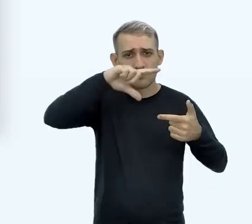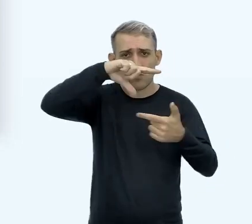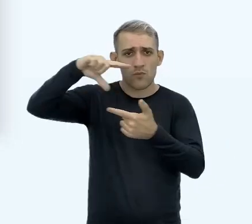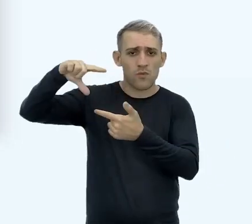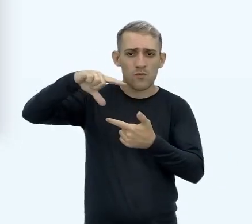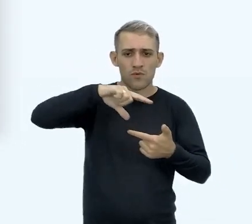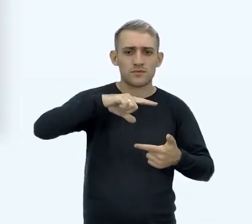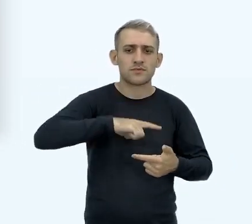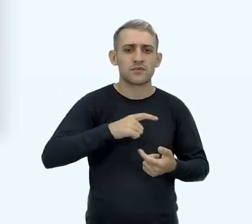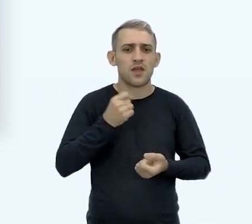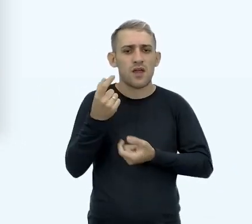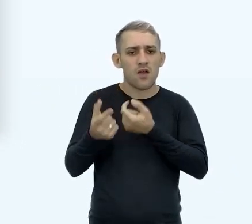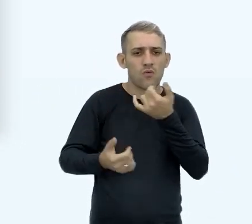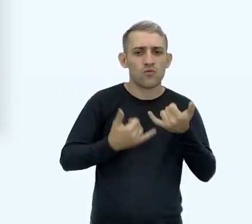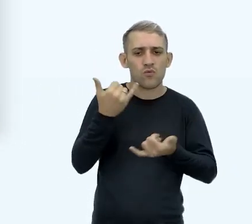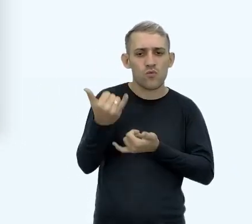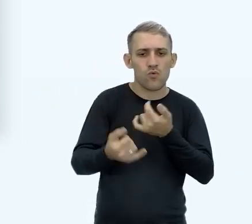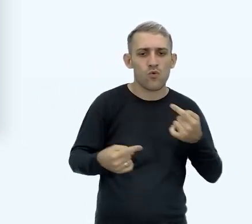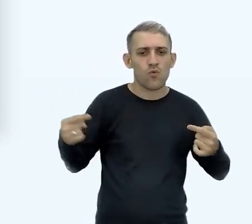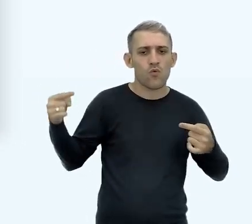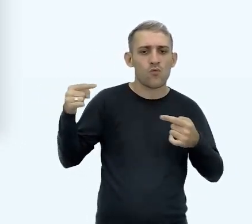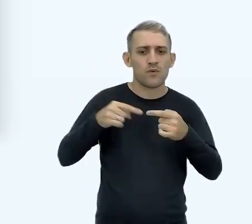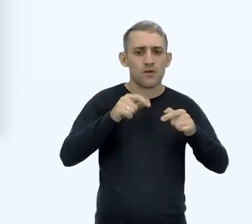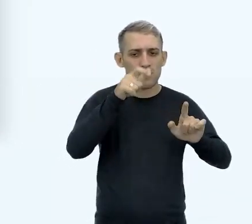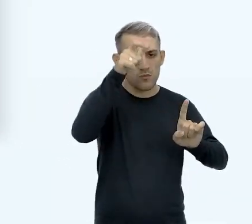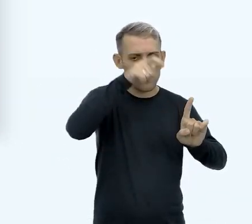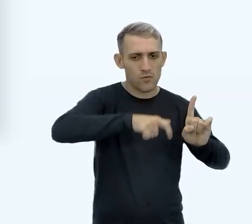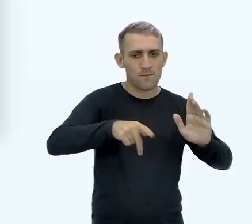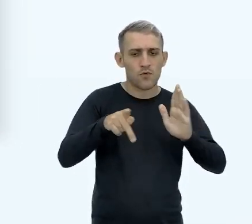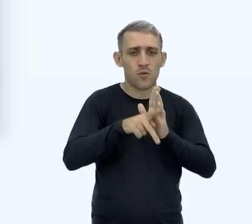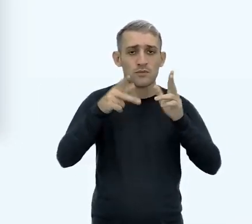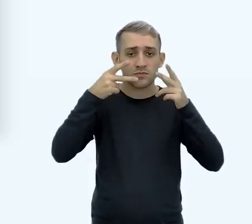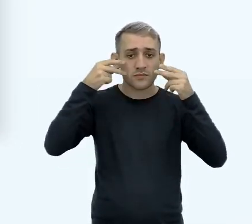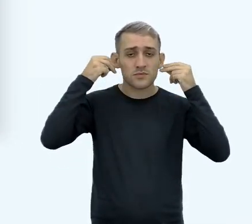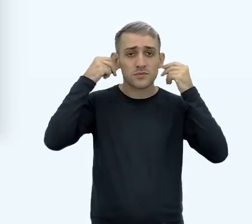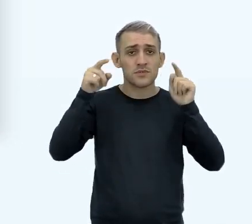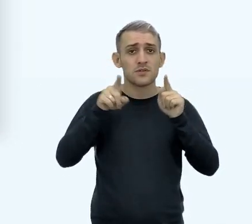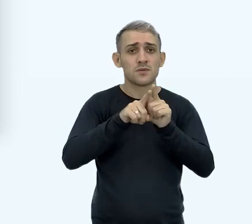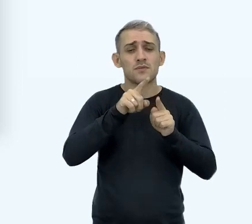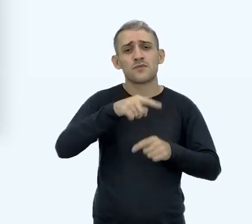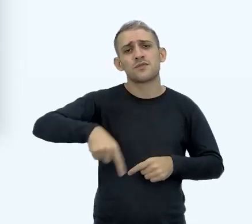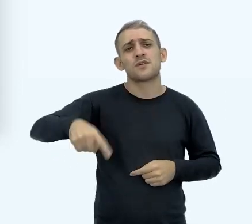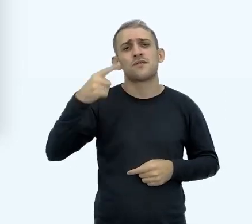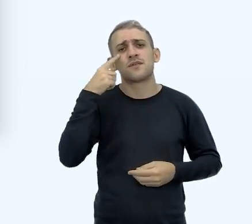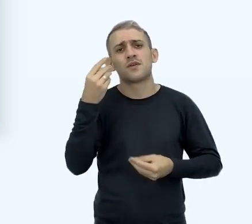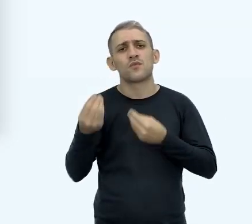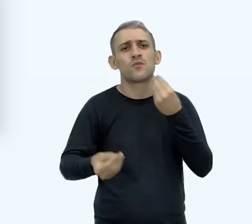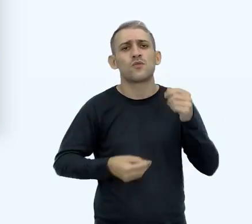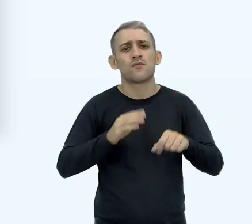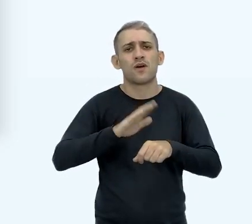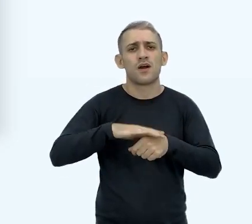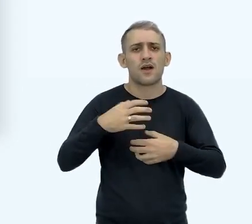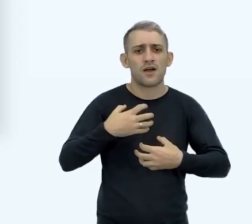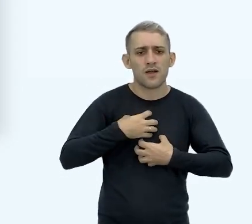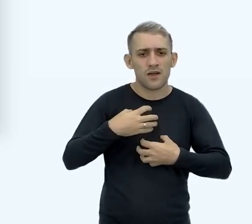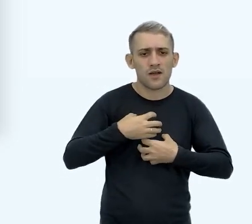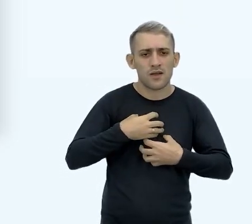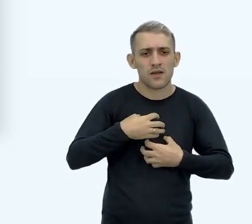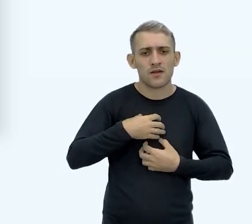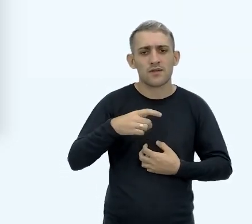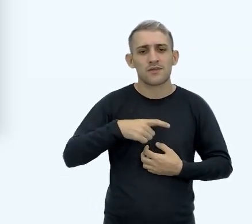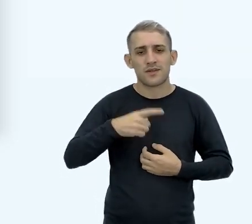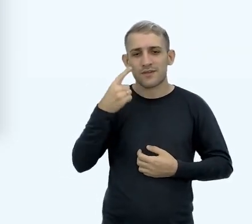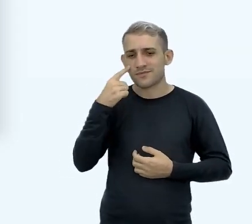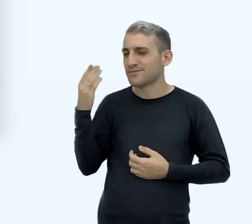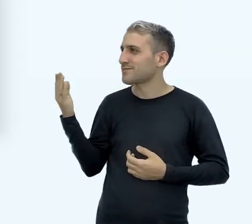Esses são alguns jogos relacionados com personagens indígenas e aqui você já vê a aplicação de alguns sensores. Quando o aluno clica